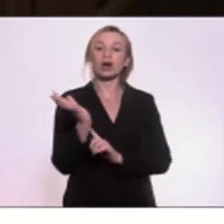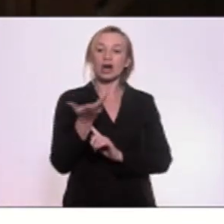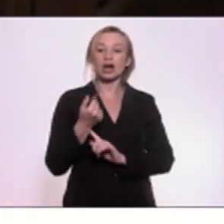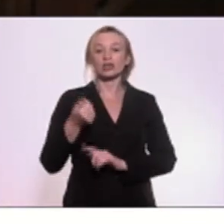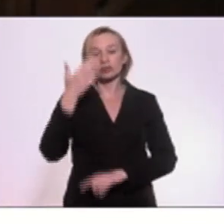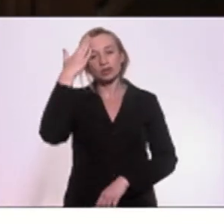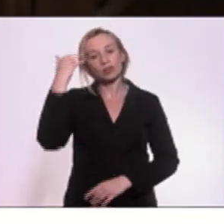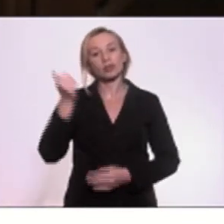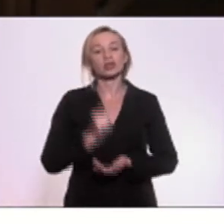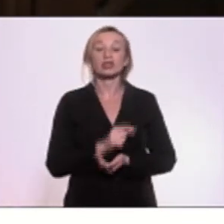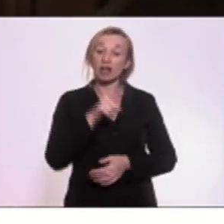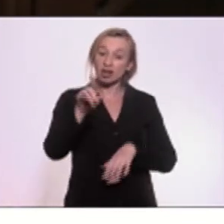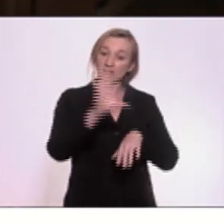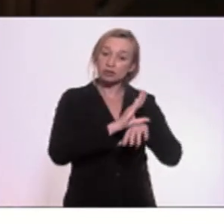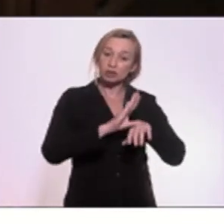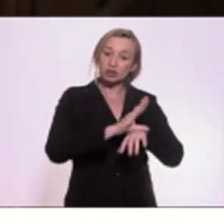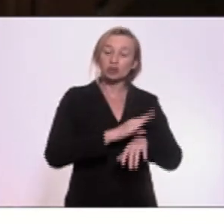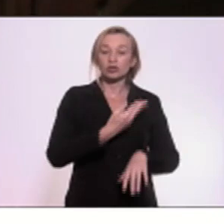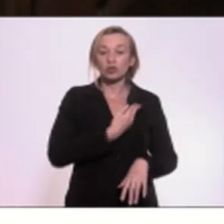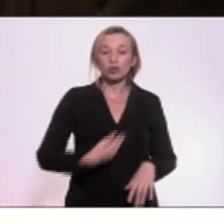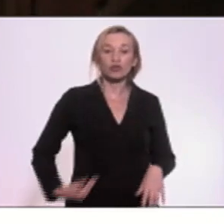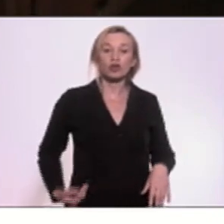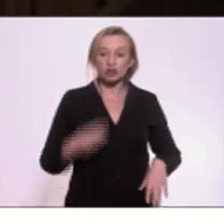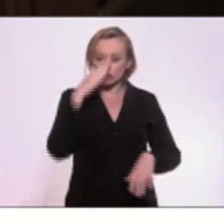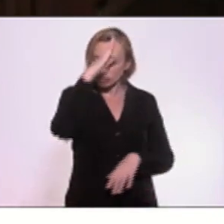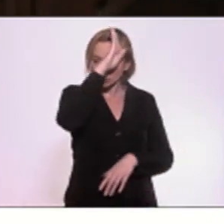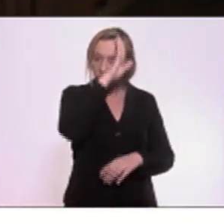Constituição. E o governo Bolsonaro